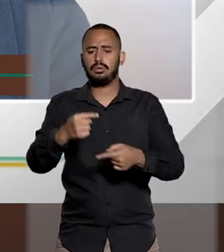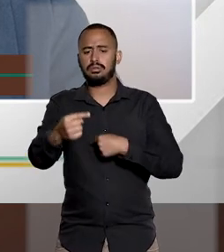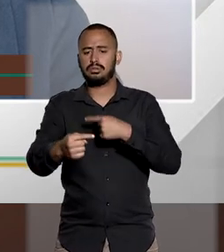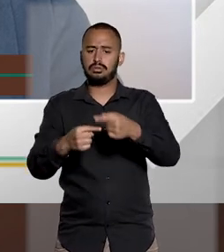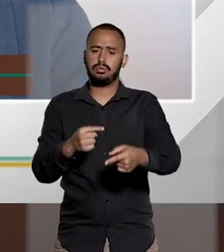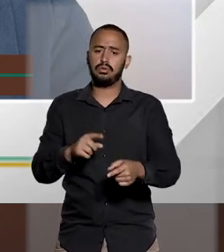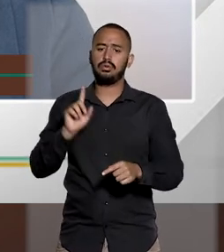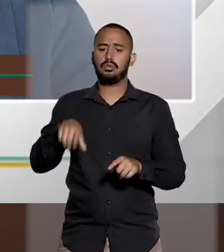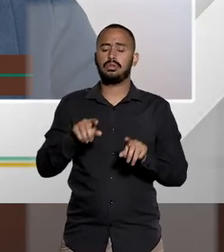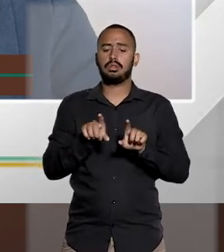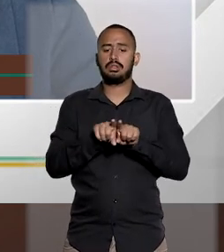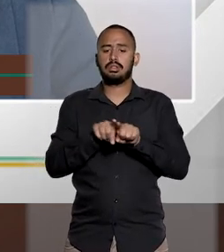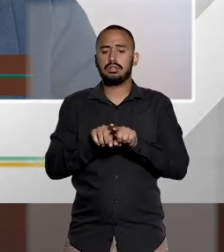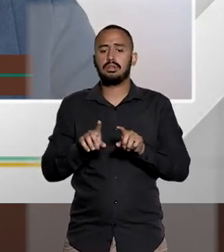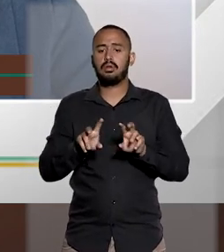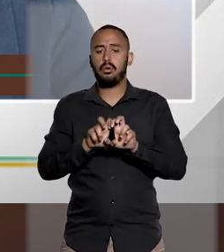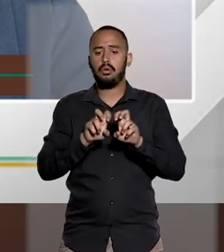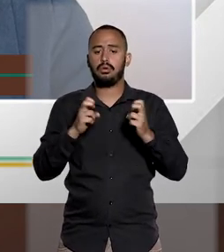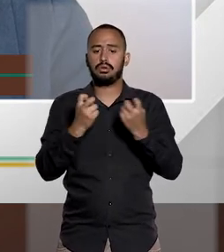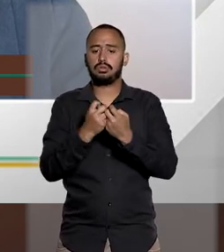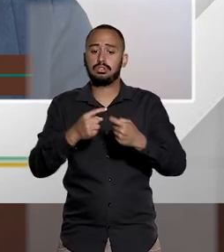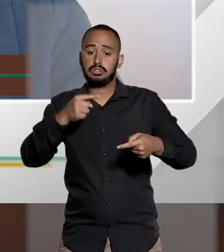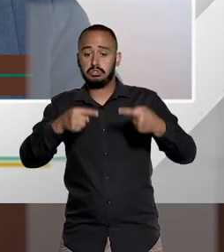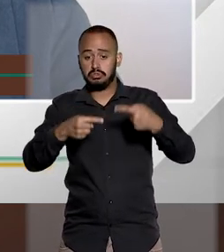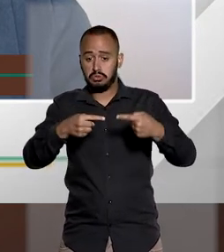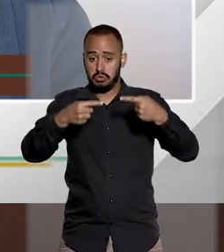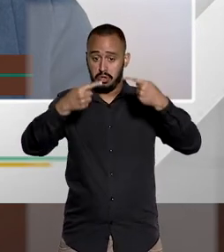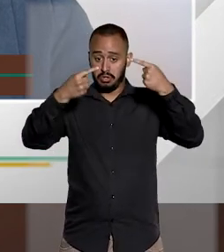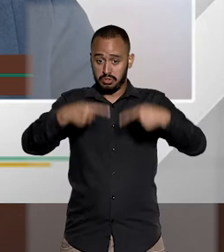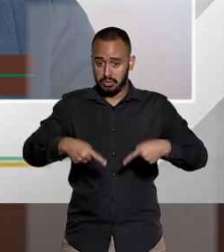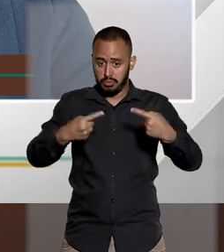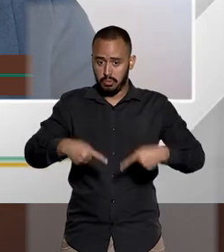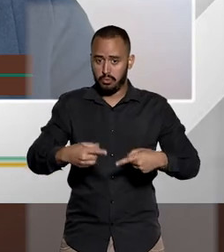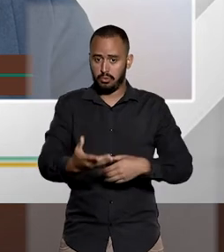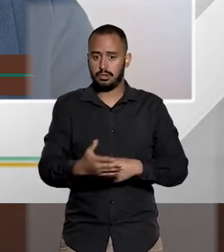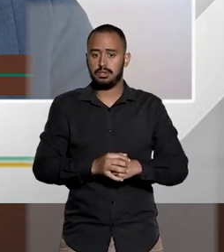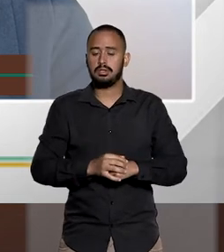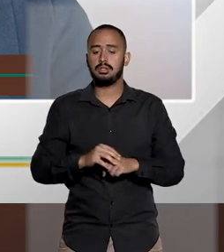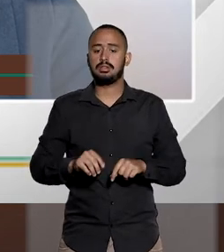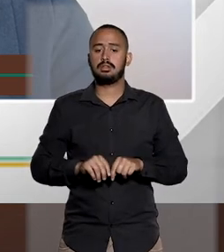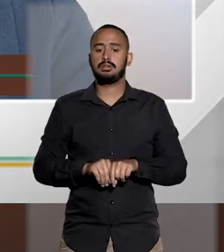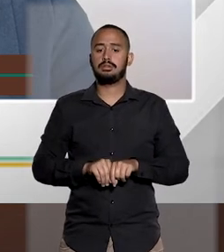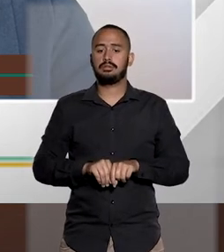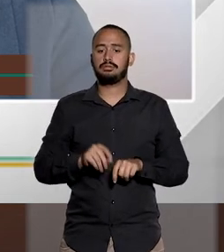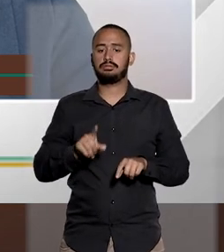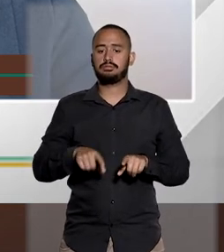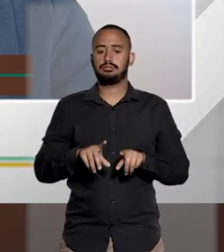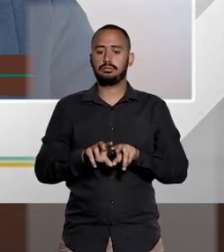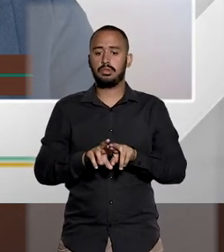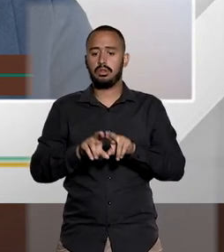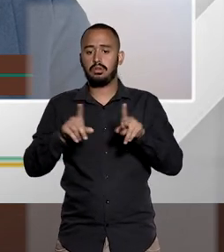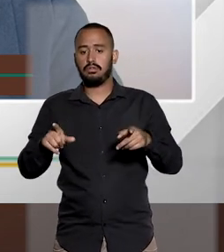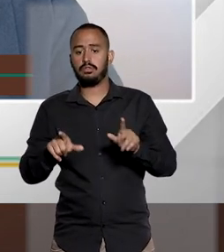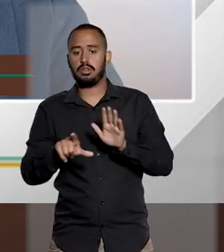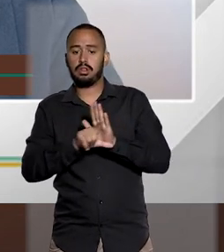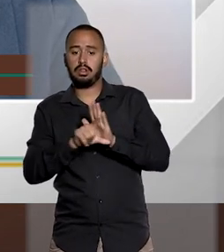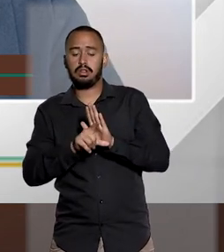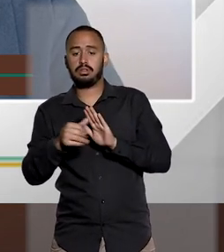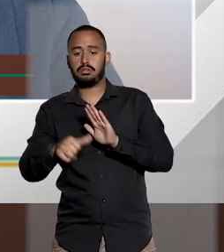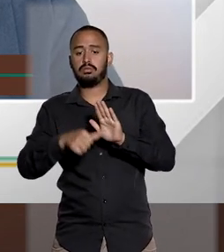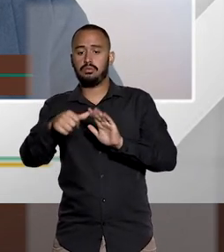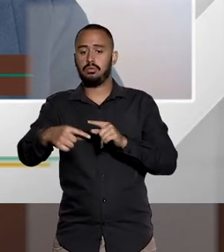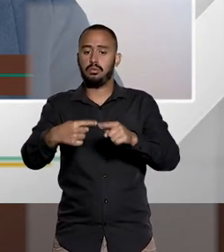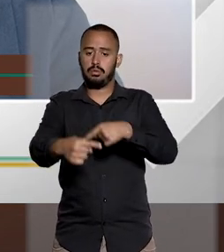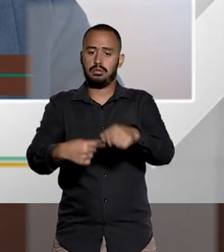comitê de resolução de disputas. Então, há todas essas novidades, sim, que são desejadas, com as transformações